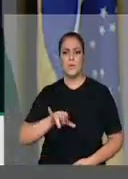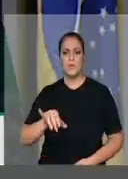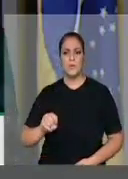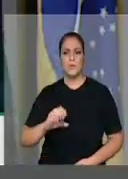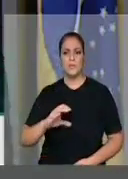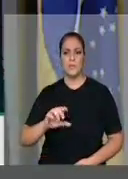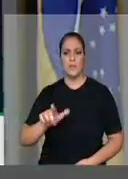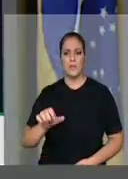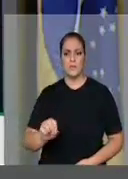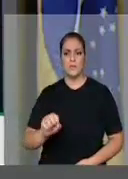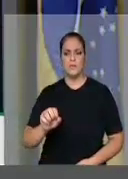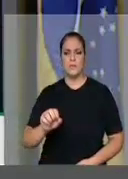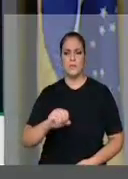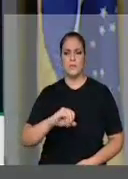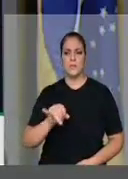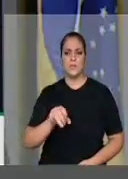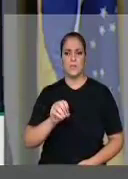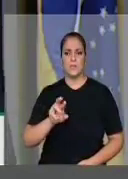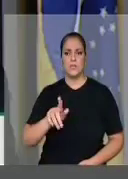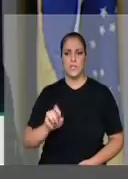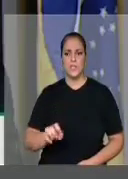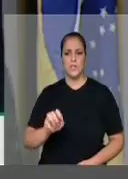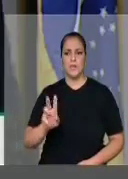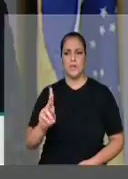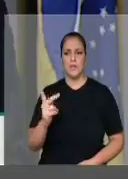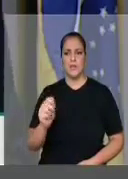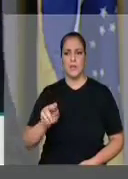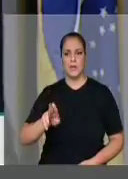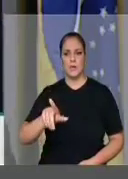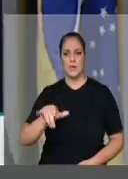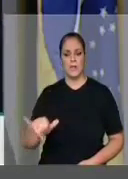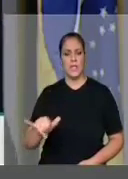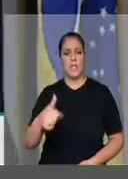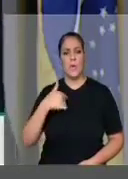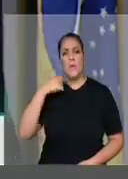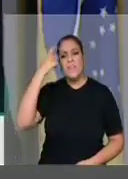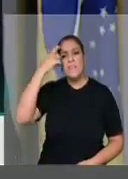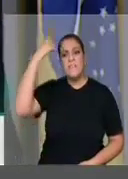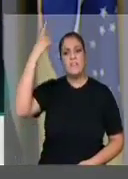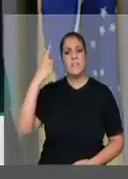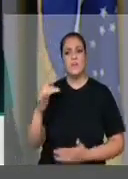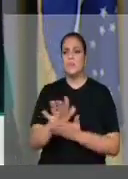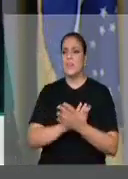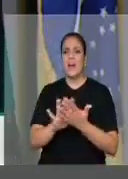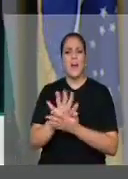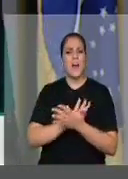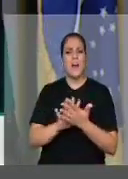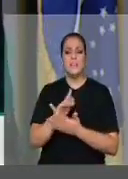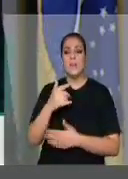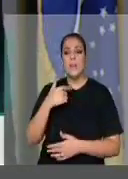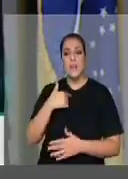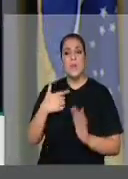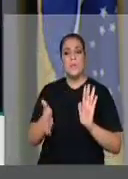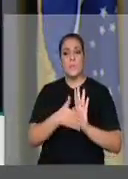Jorge Rauli, não inventou nada. Estou propondo um modelo clássico,